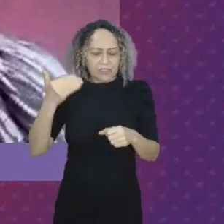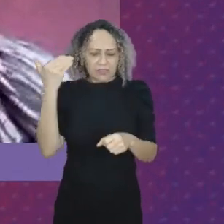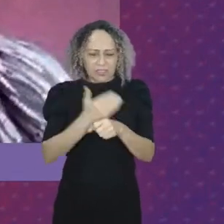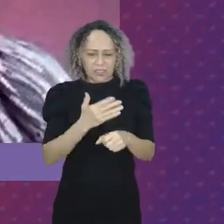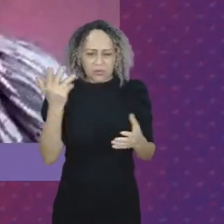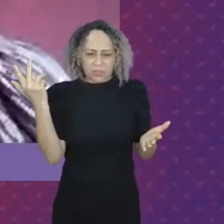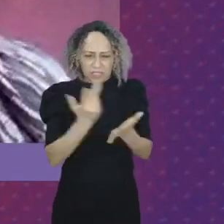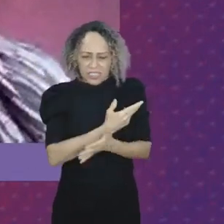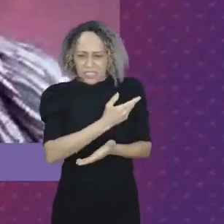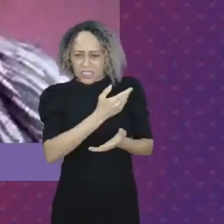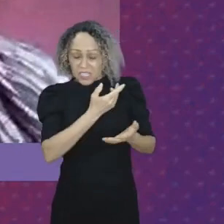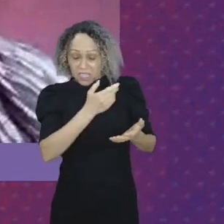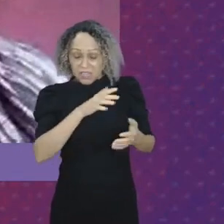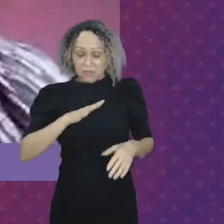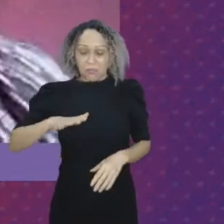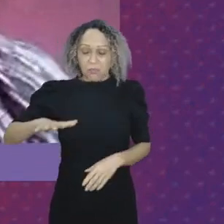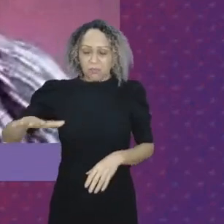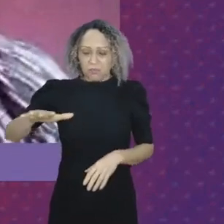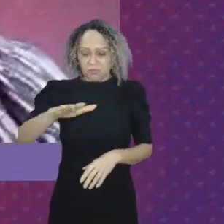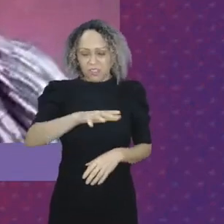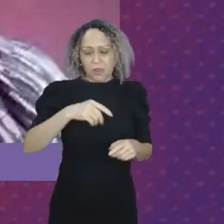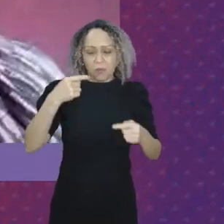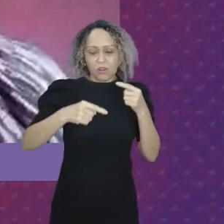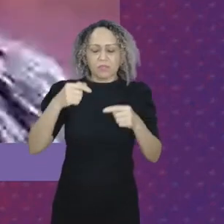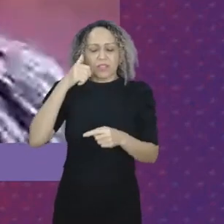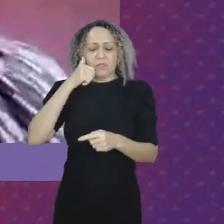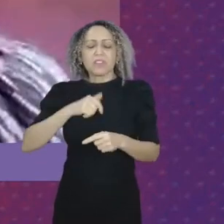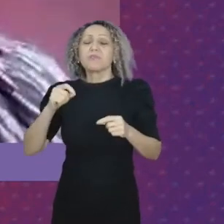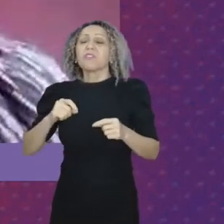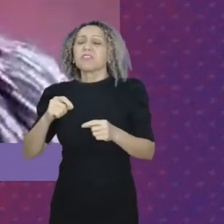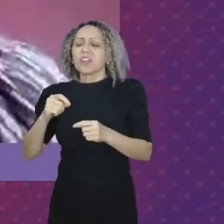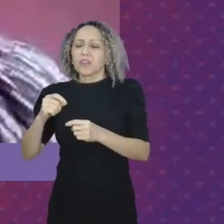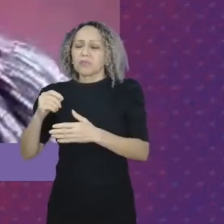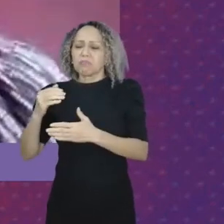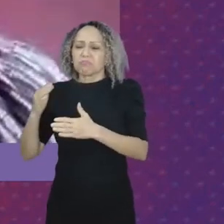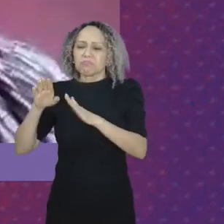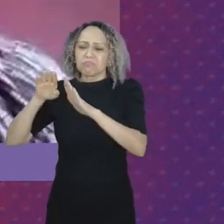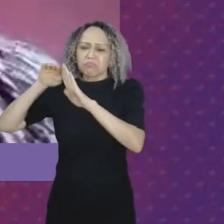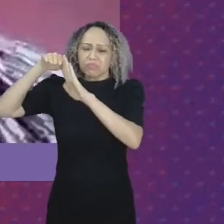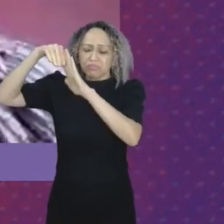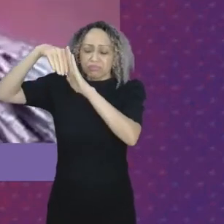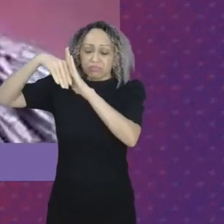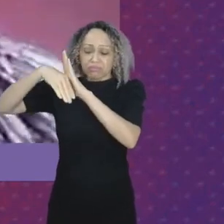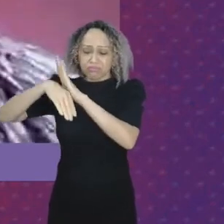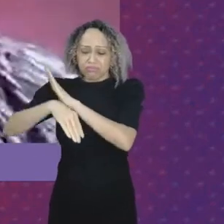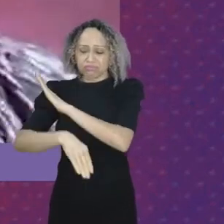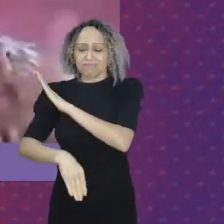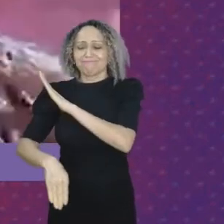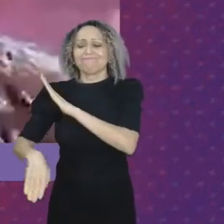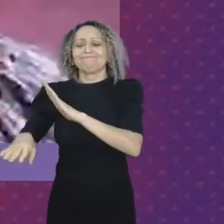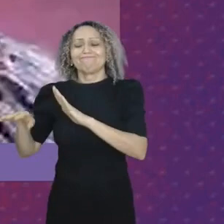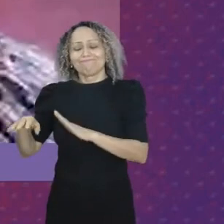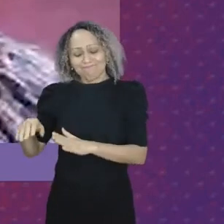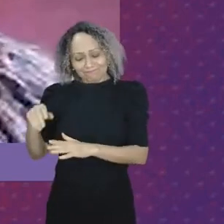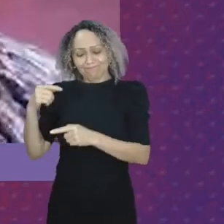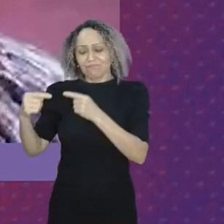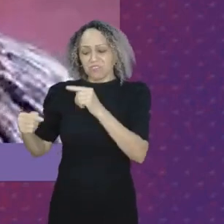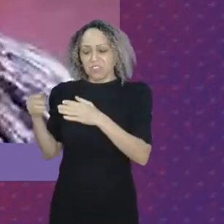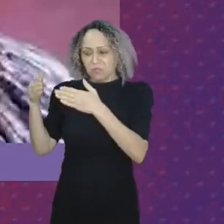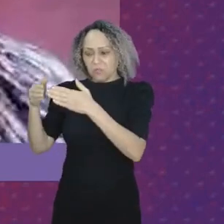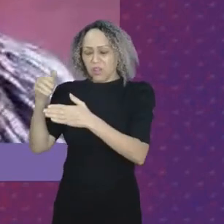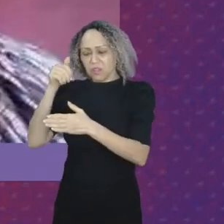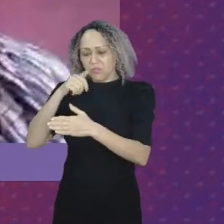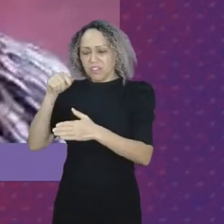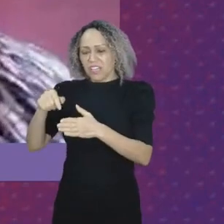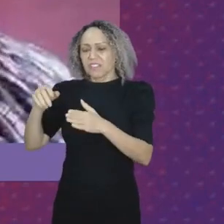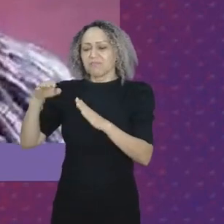no campo da área das políticas para as mulheres foi um retrocesso, quando a gente pensa que hoje, se a gente abrir o leque das políticas